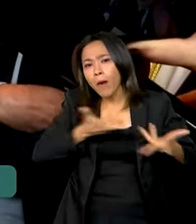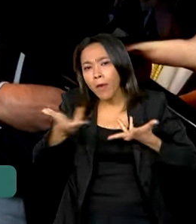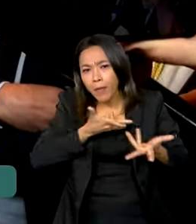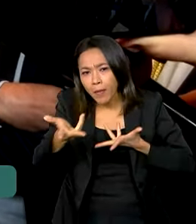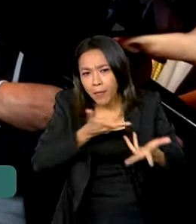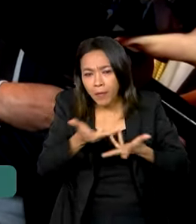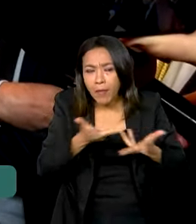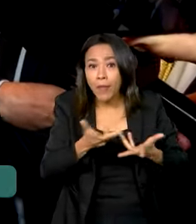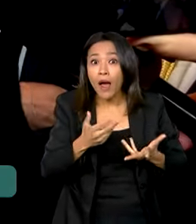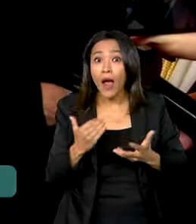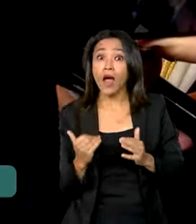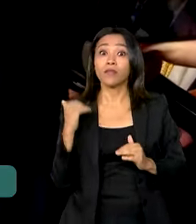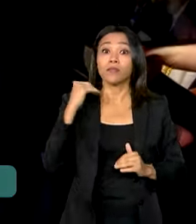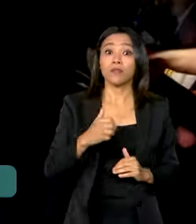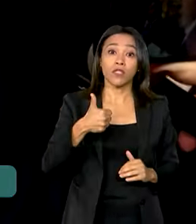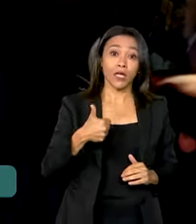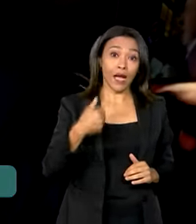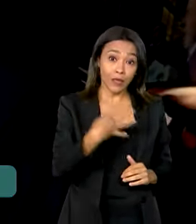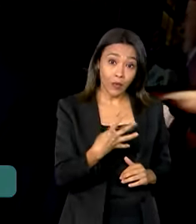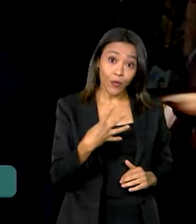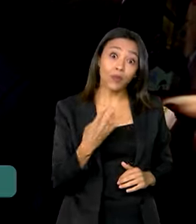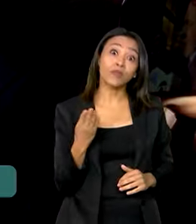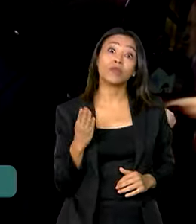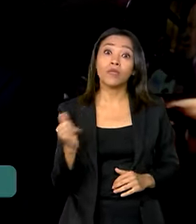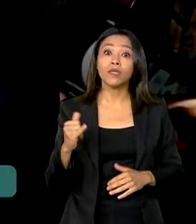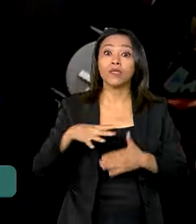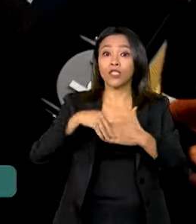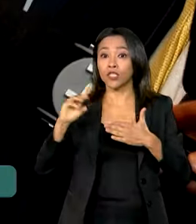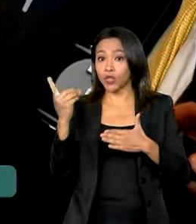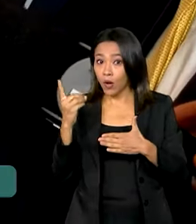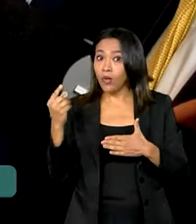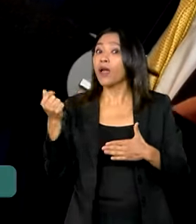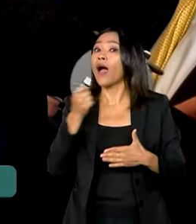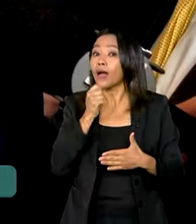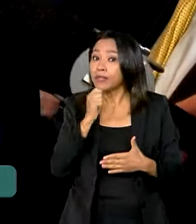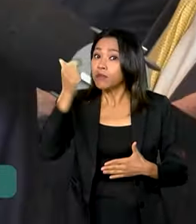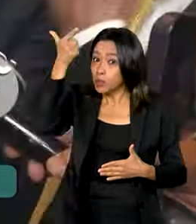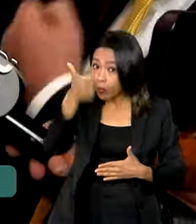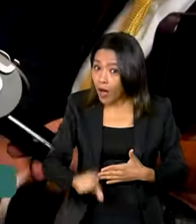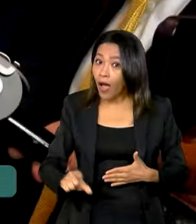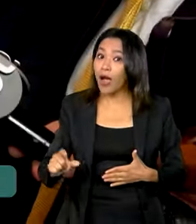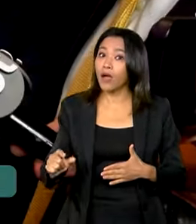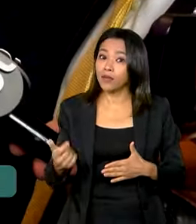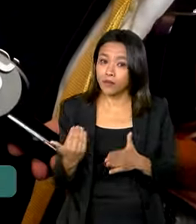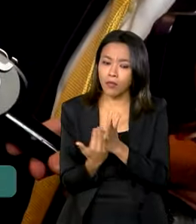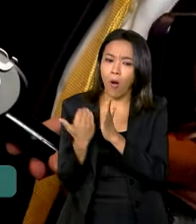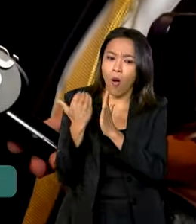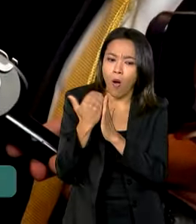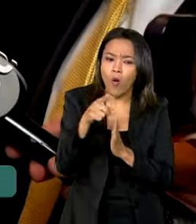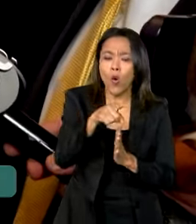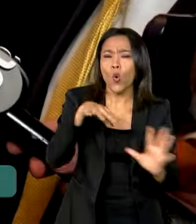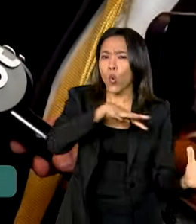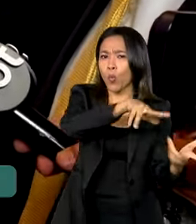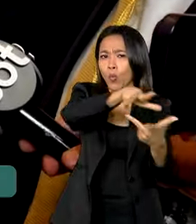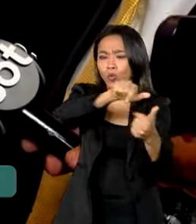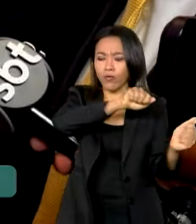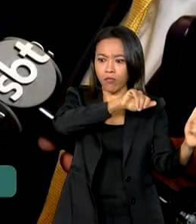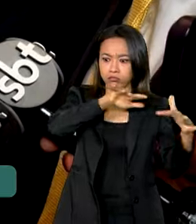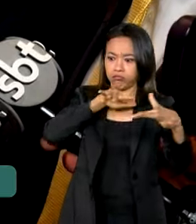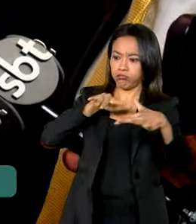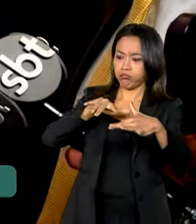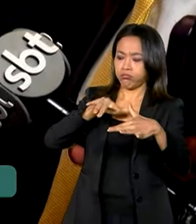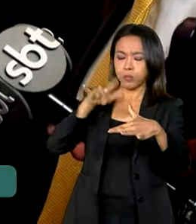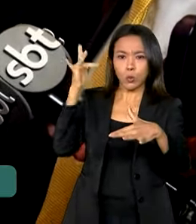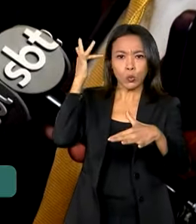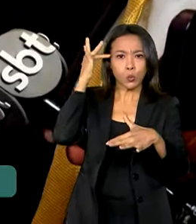comercial acima de 14 bilhões de dólares e há possibilidade de crescimento muito mais o mundo vai se surpreender com a